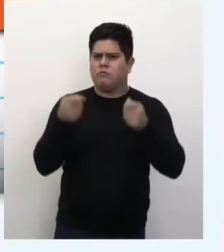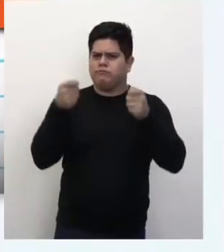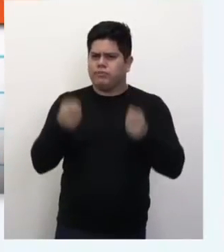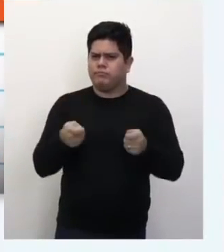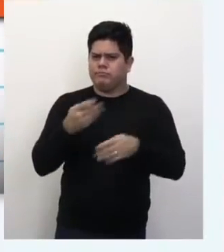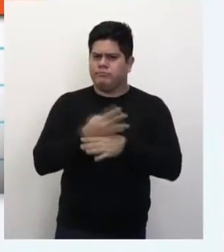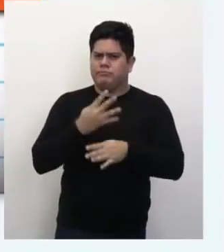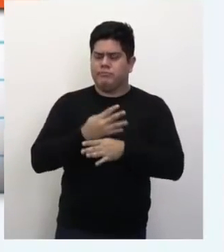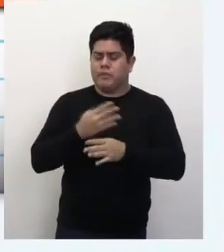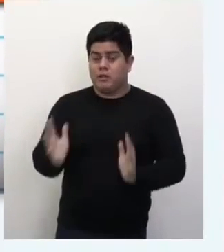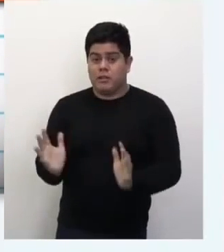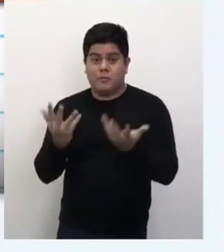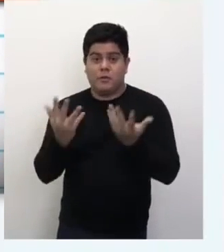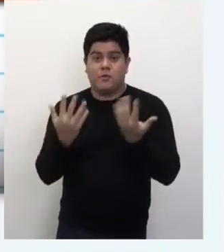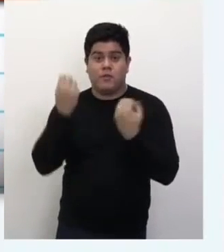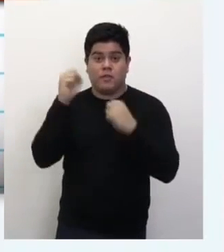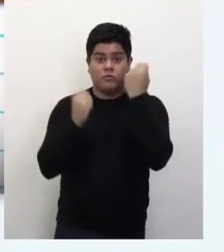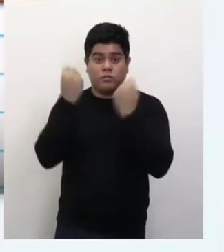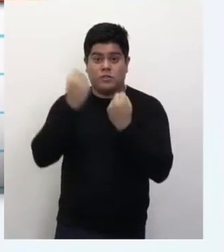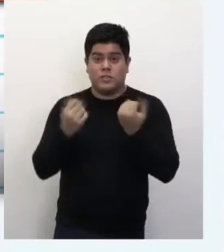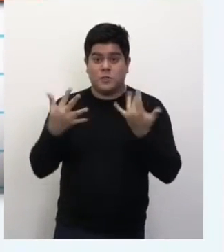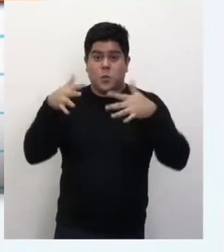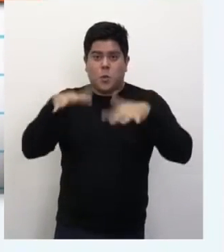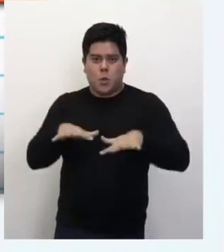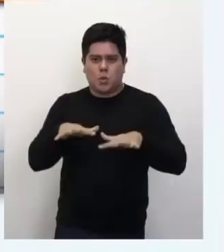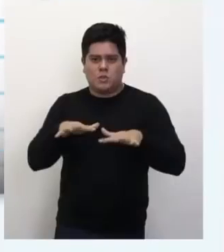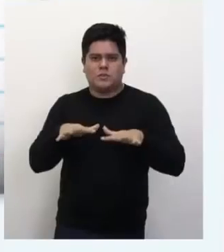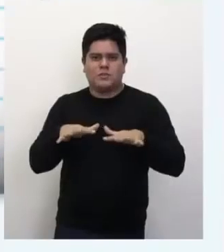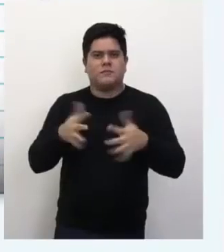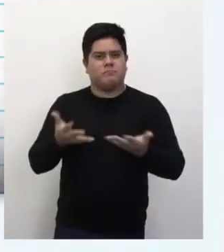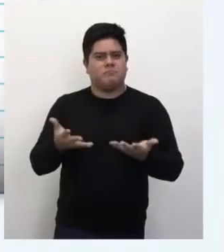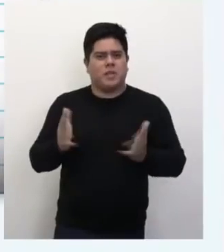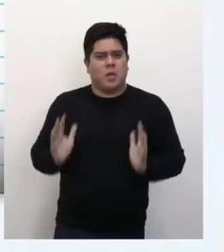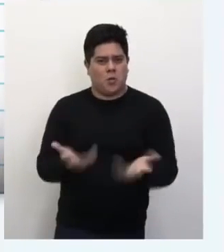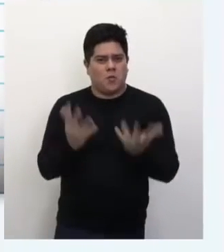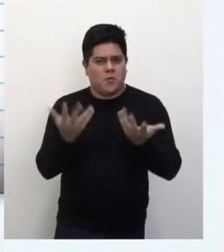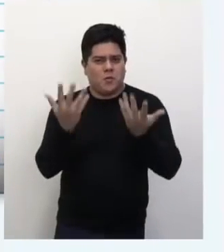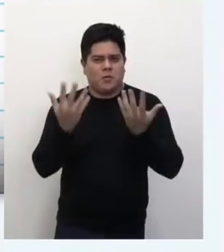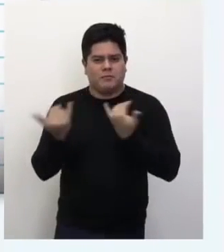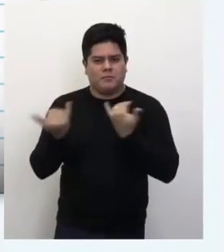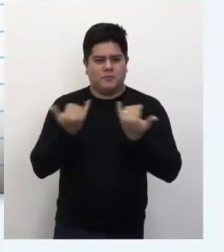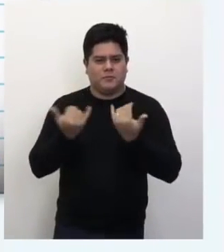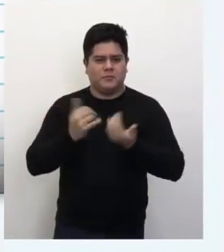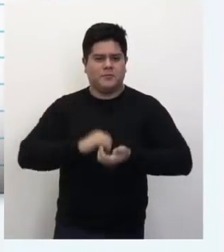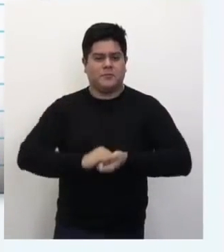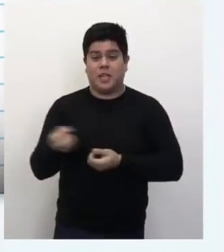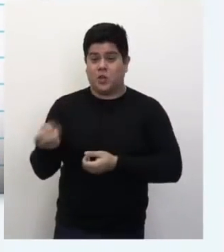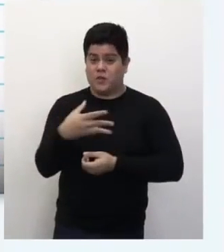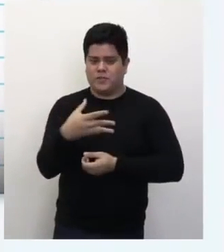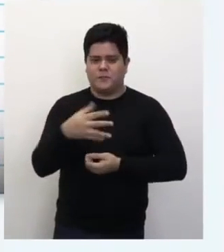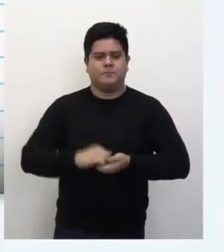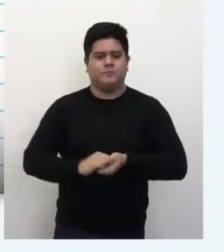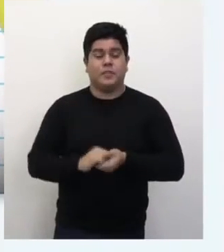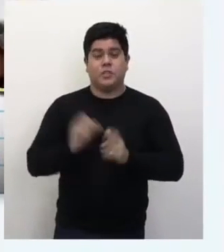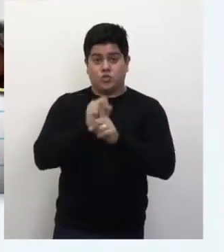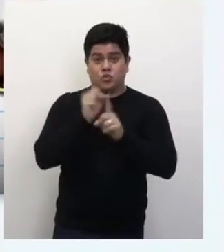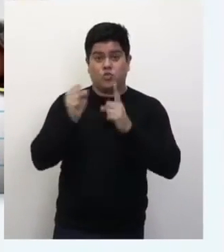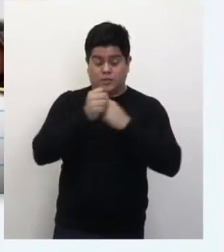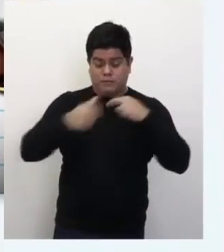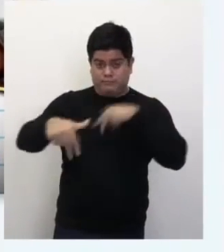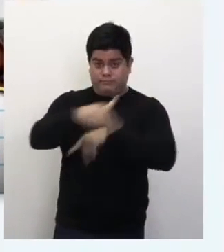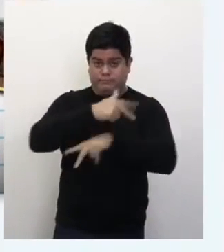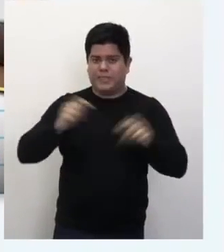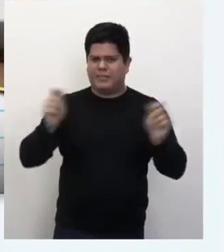promover a industrialização inclusiva e sustentável e fomentar a inovação. Para que uma sociedade consiga realizar suas atividades produtivas,